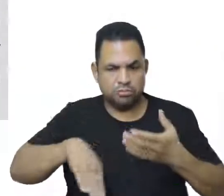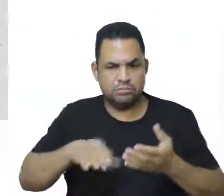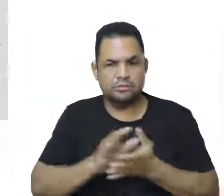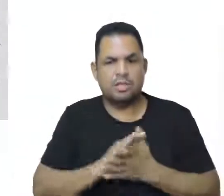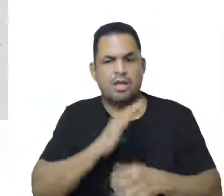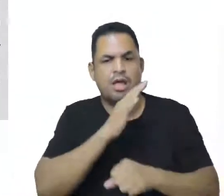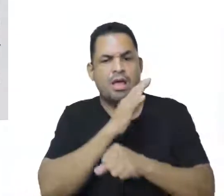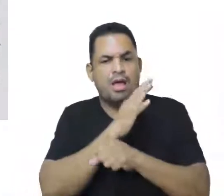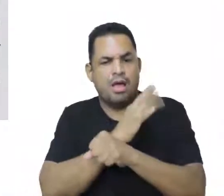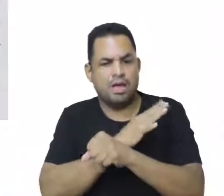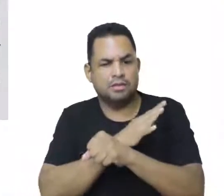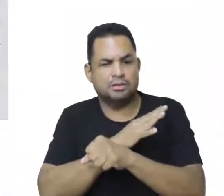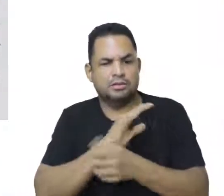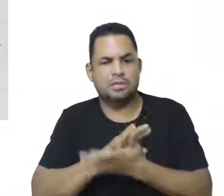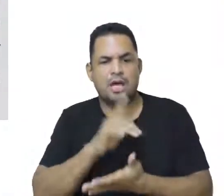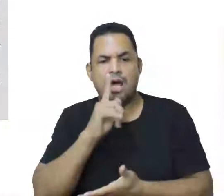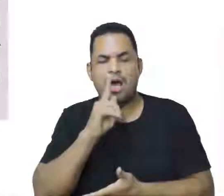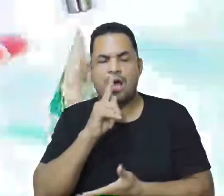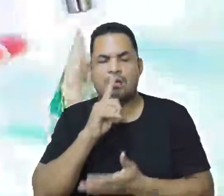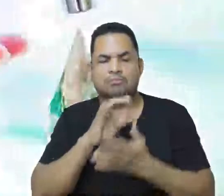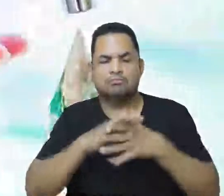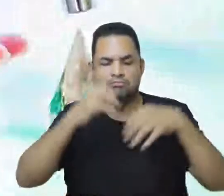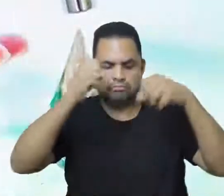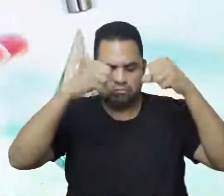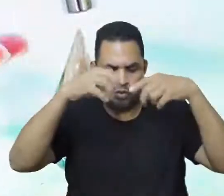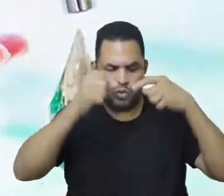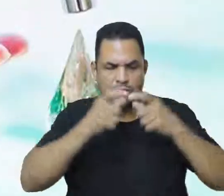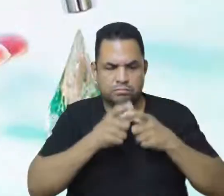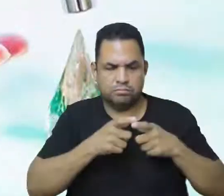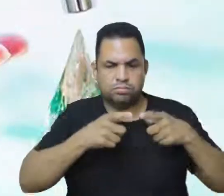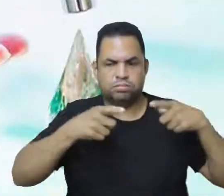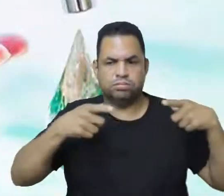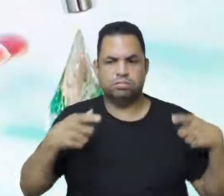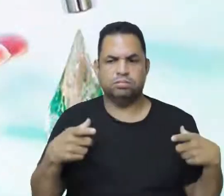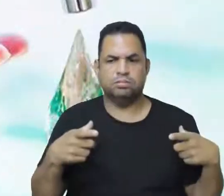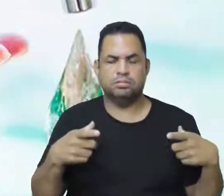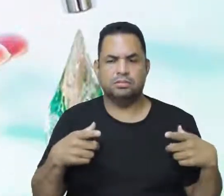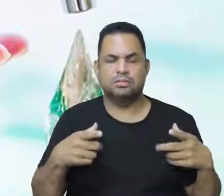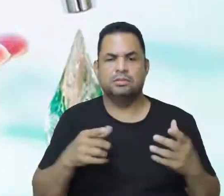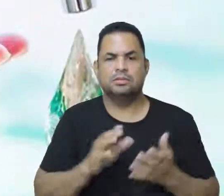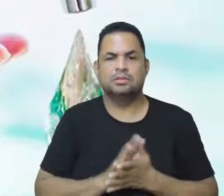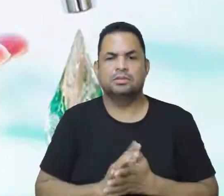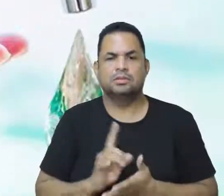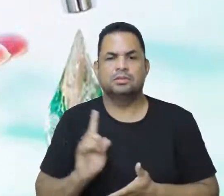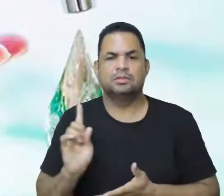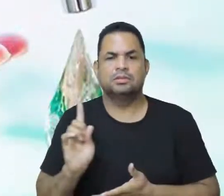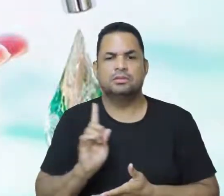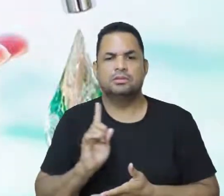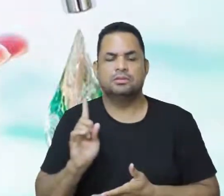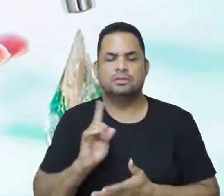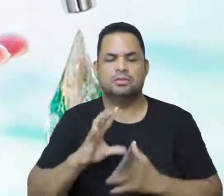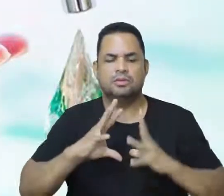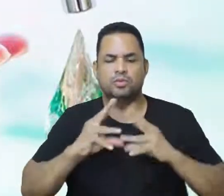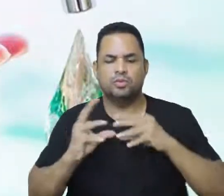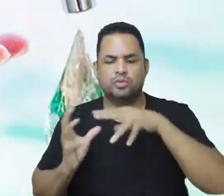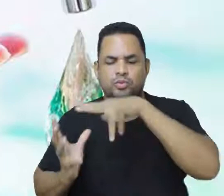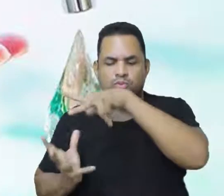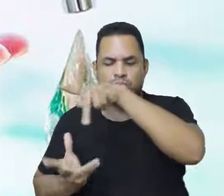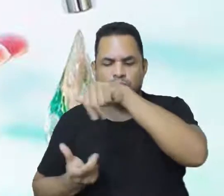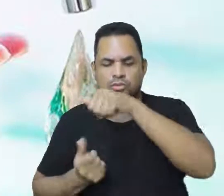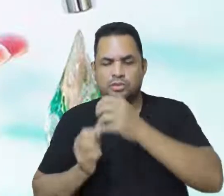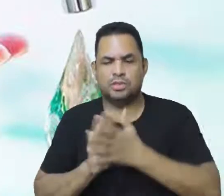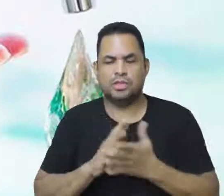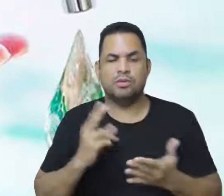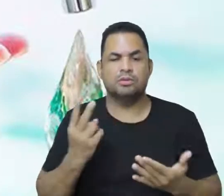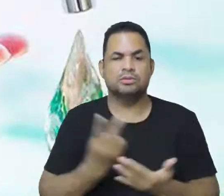da chuva aumenta, tá? Portanto, não é em todo o planeta que vai ocorrer chuva